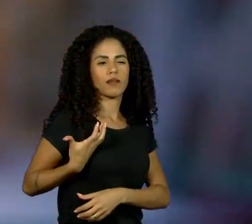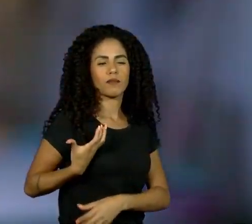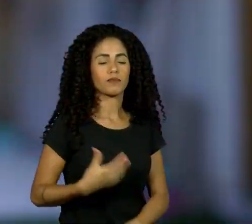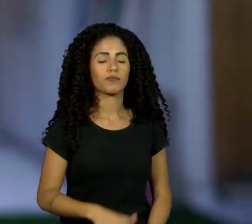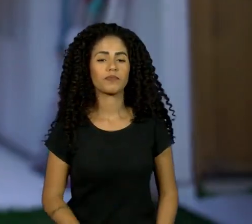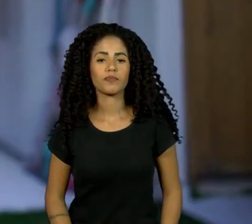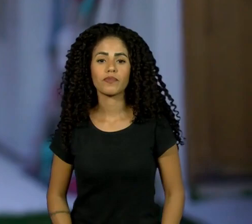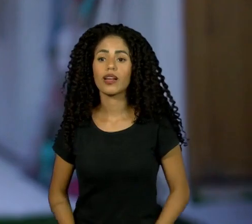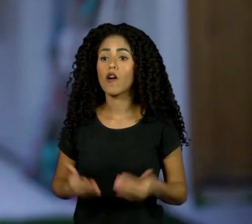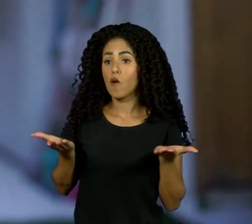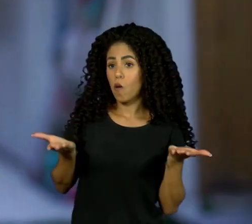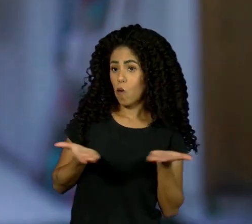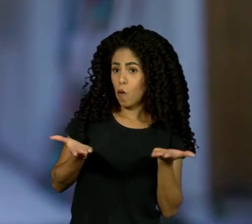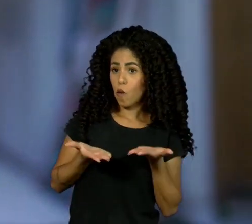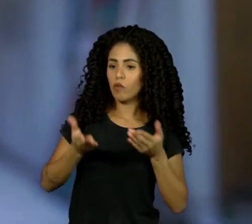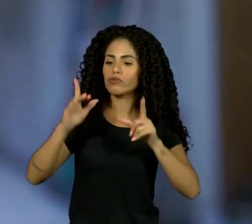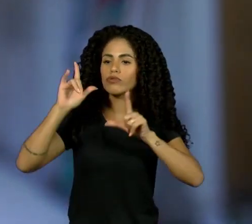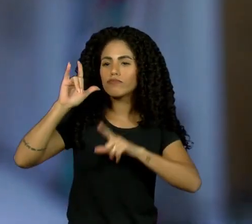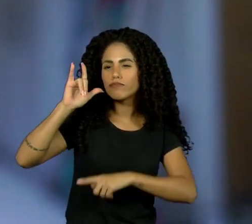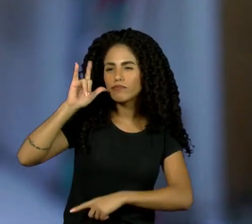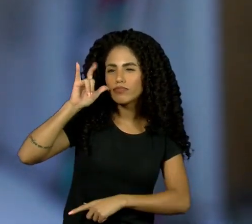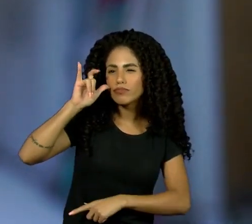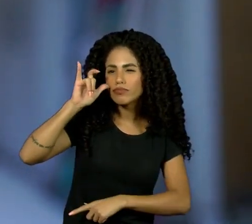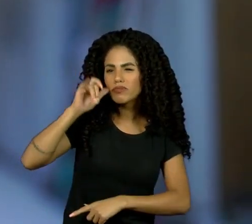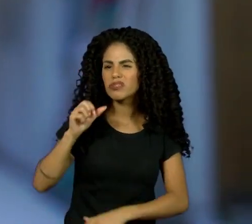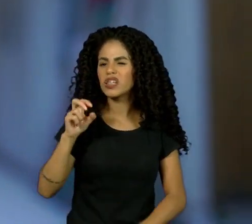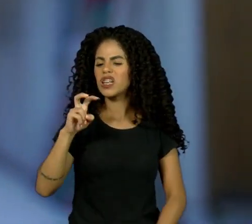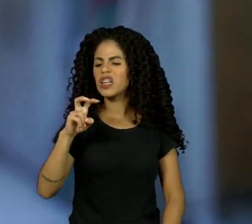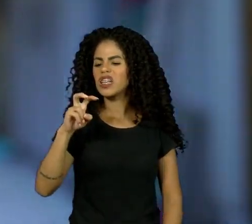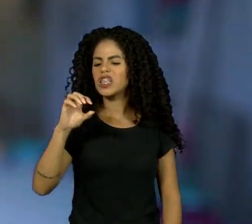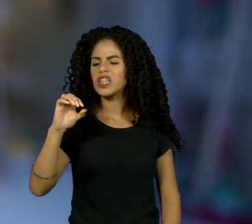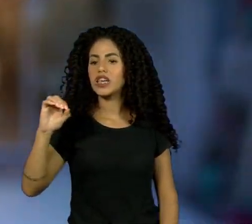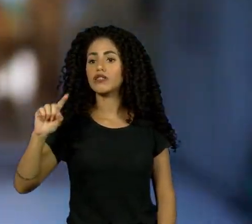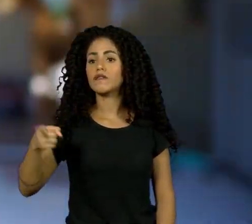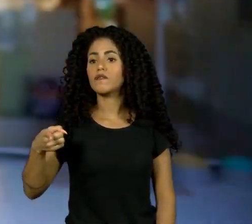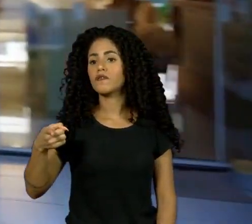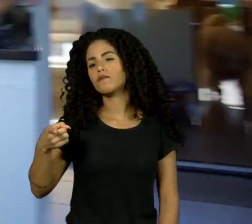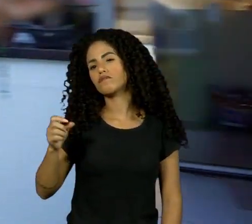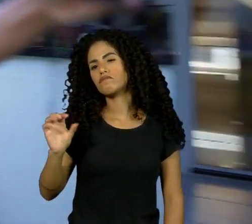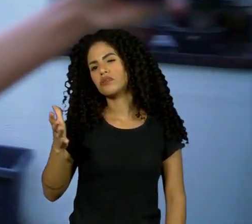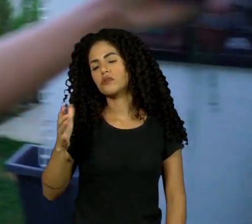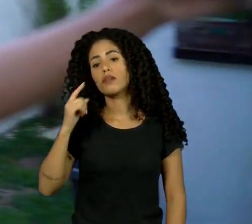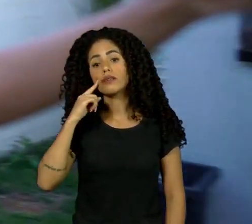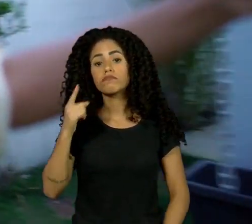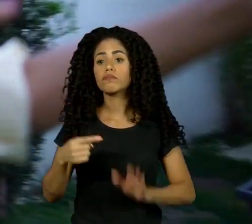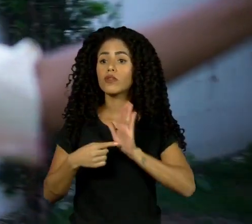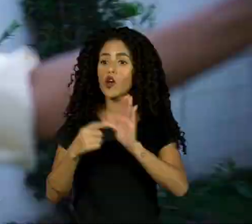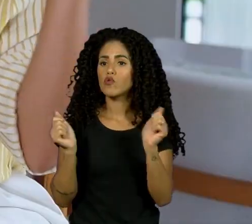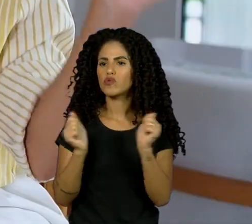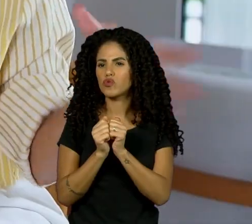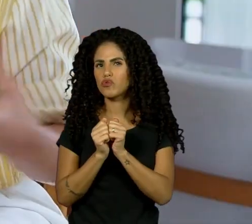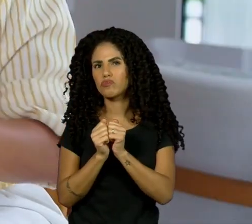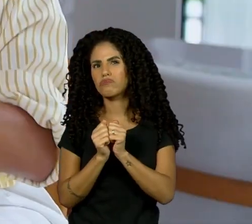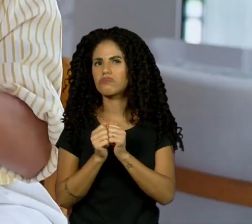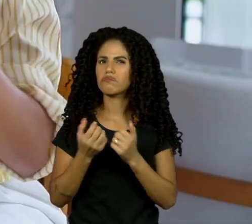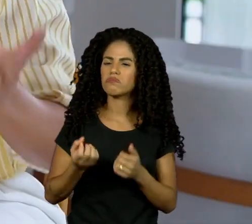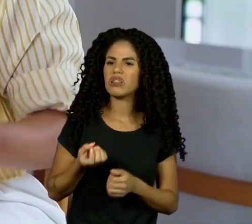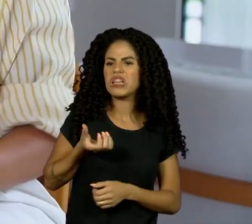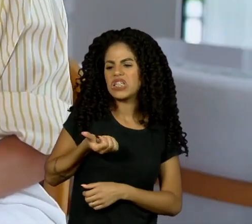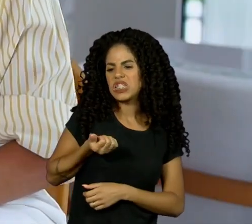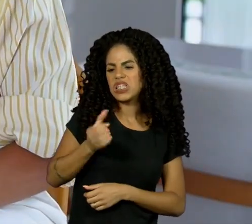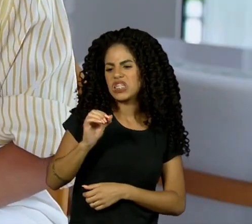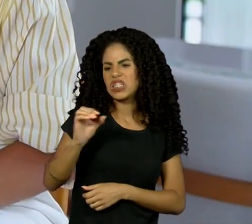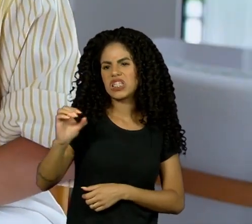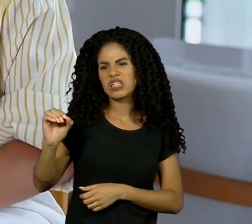Hoje no Instagram, um pouco mais de 520 mil. E aí eu acho que com todas as redes juntas dá uns